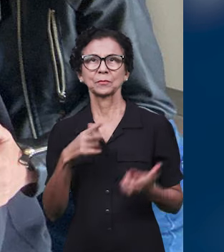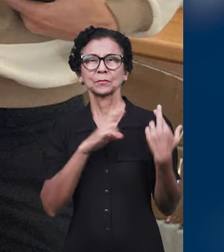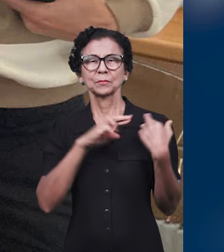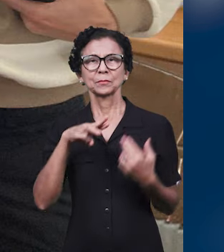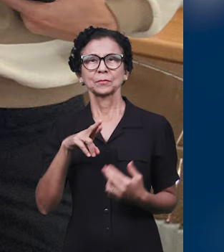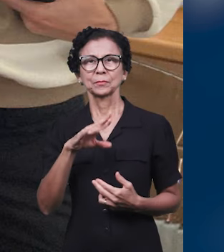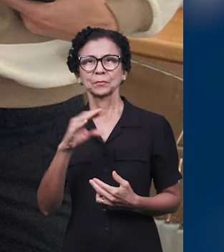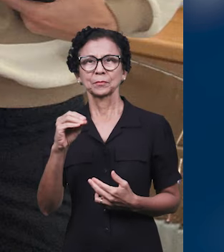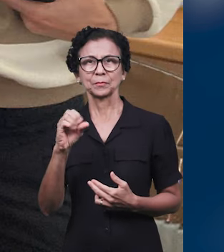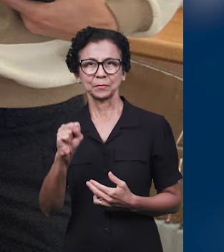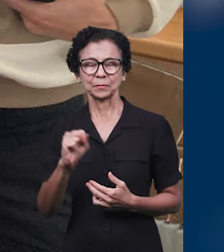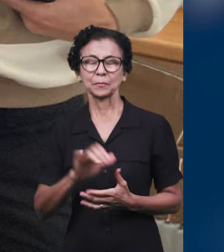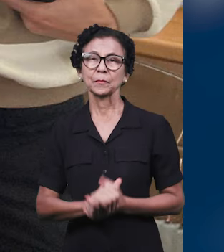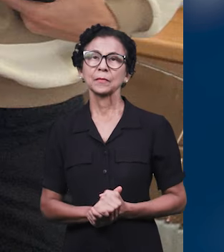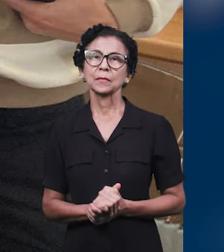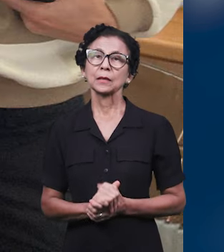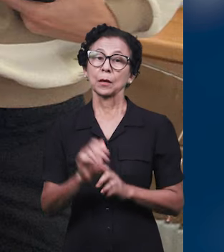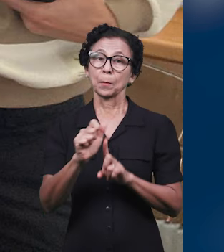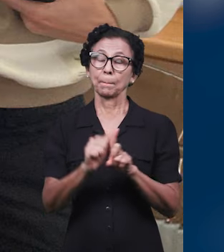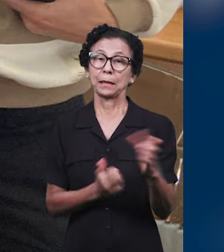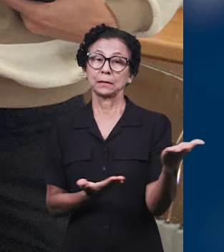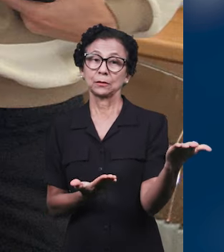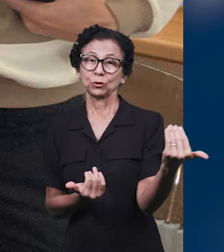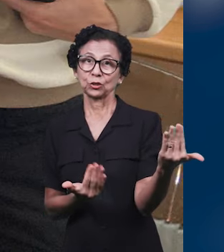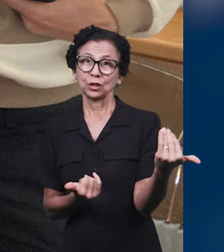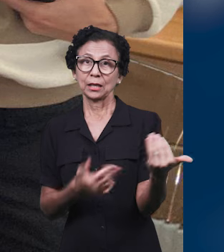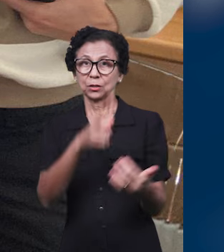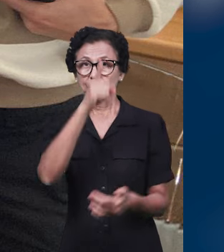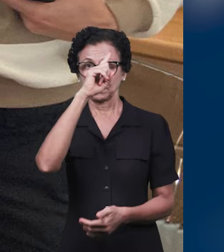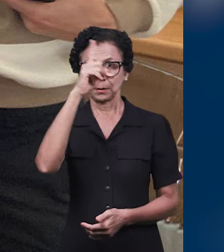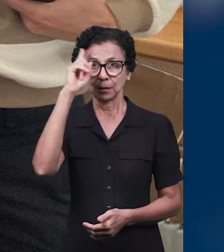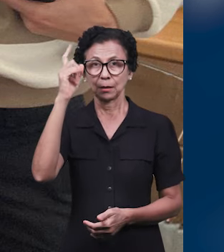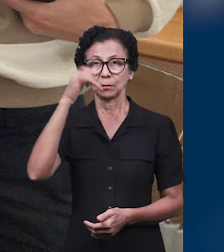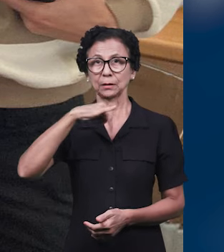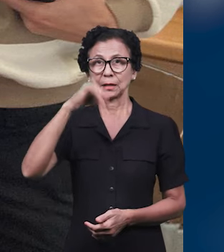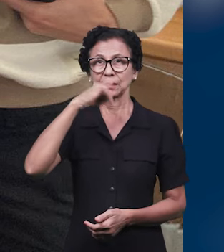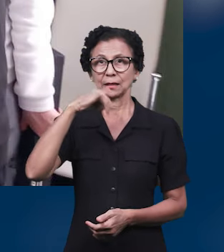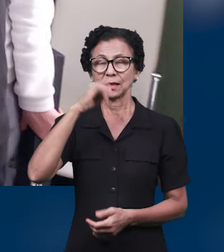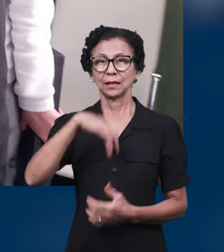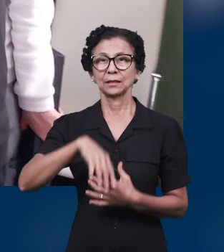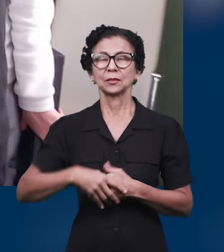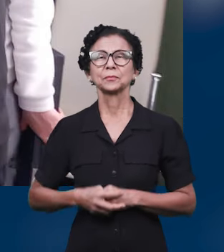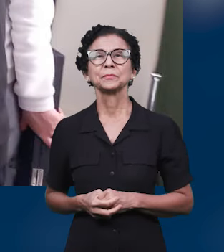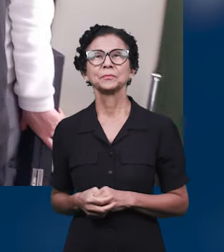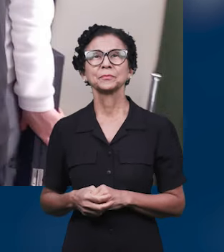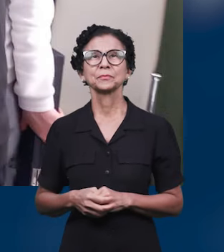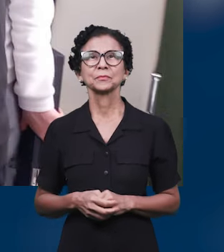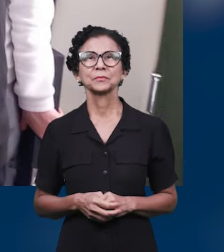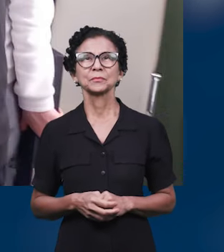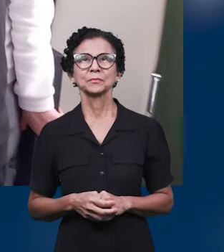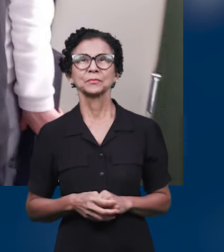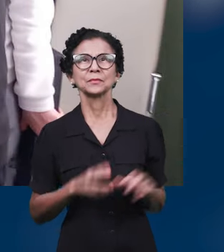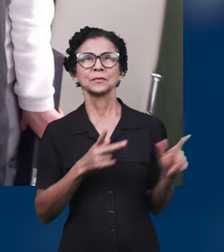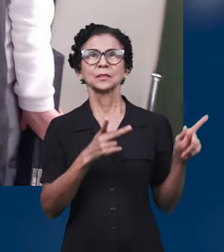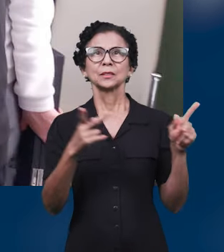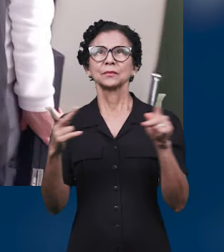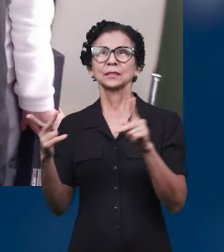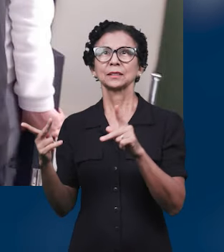que o nosso Deus tem realizado nesta última hora e a forma preciosa que o Senhor os tem usado para levar a palavra. Glória a